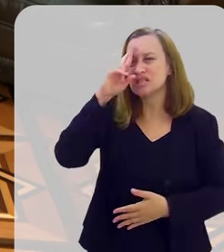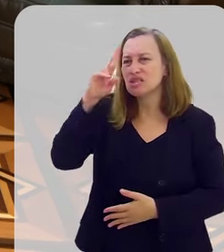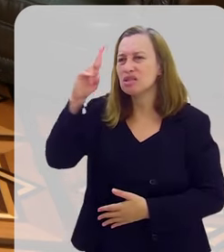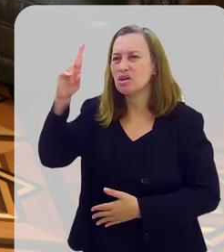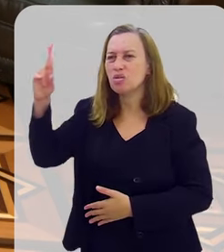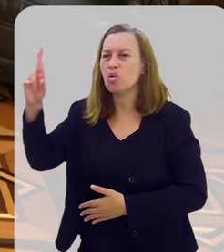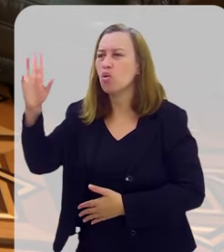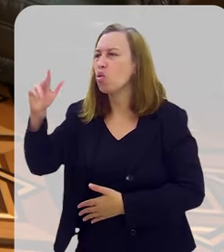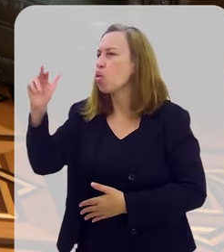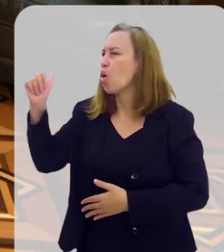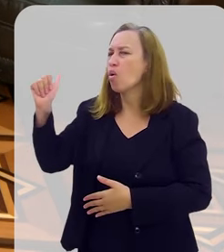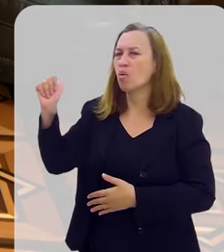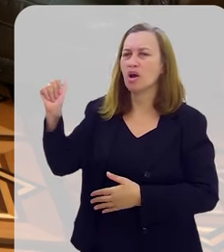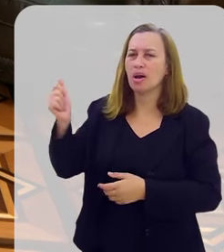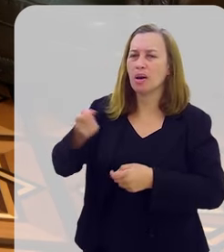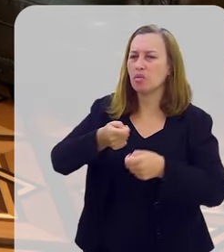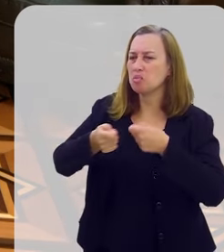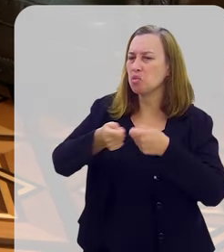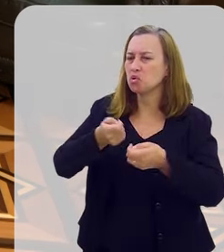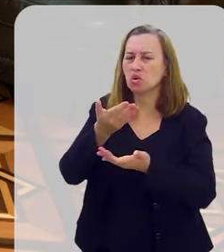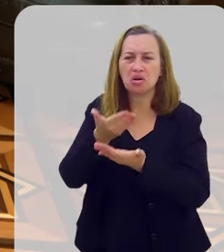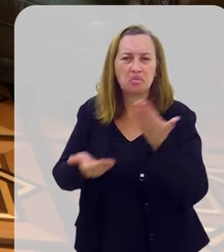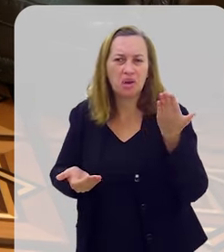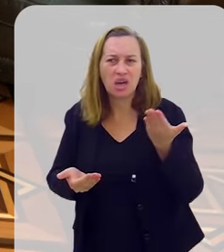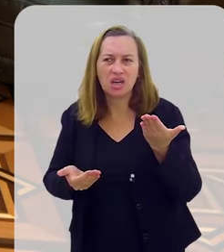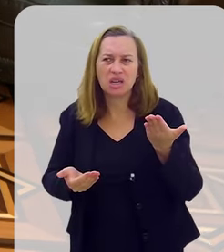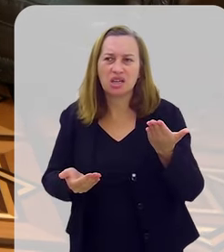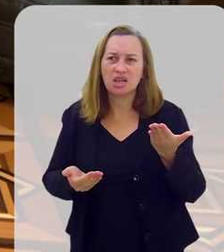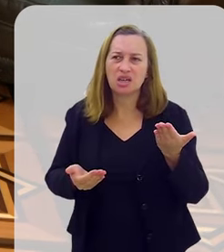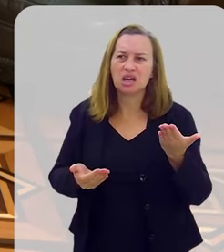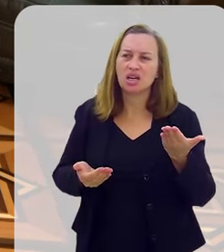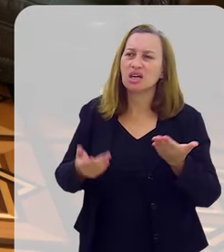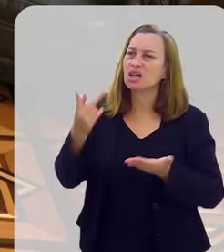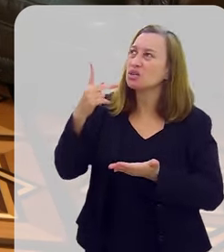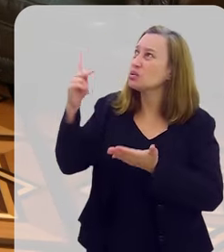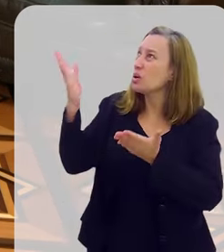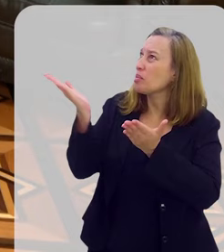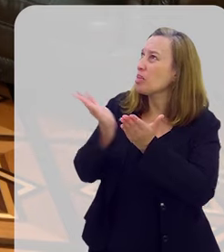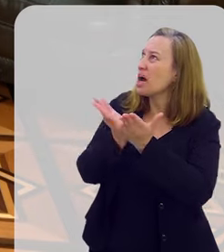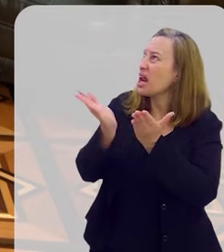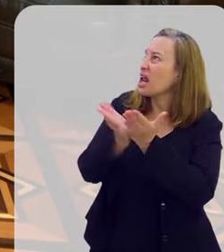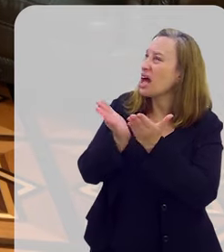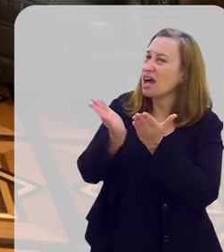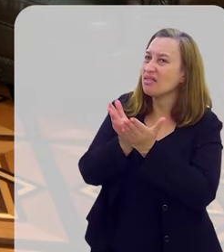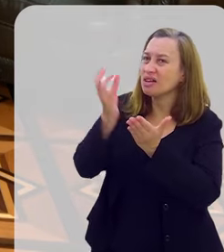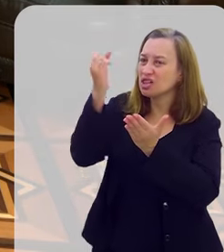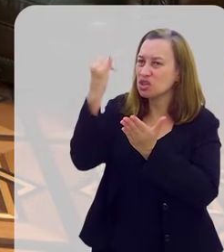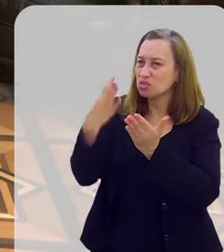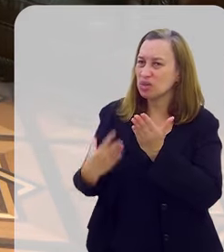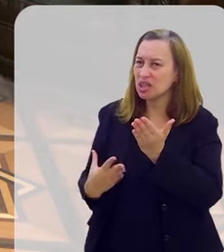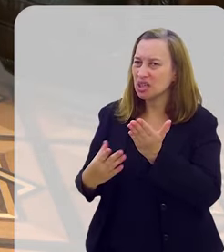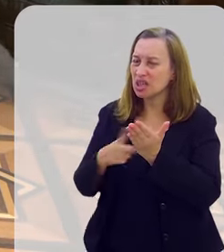depender. O Deus da providência dos seus não vai se esquecer. O meu trabalho é